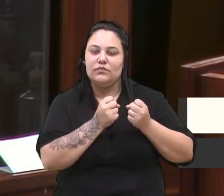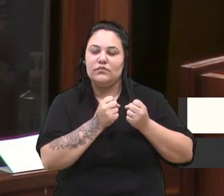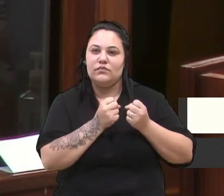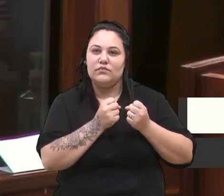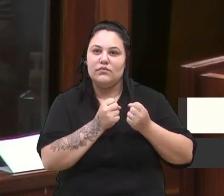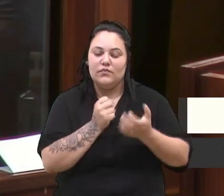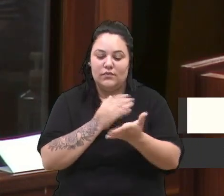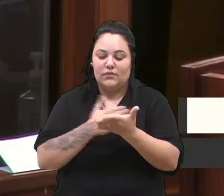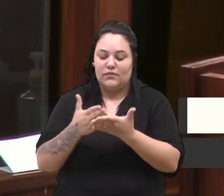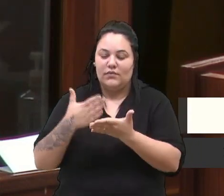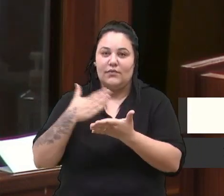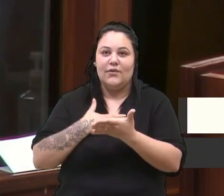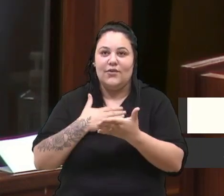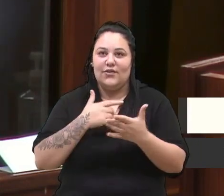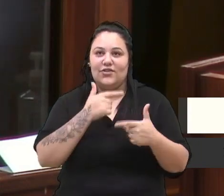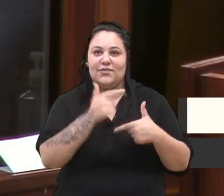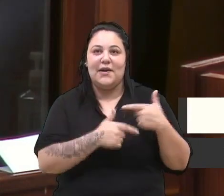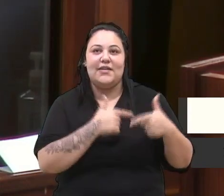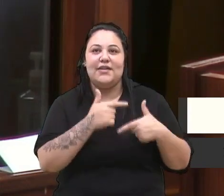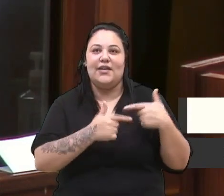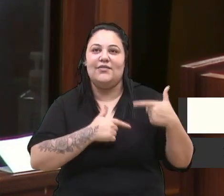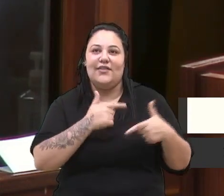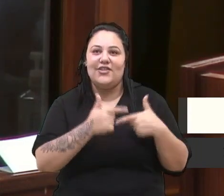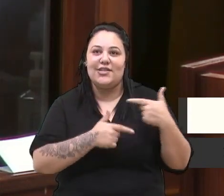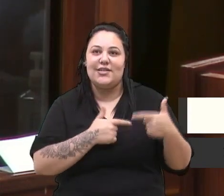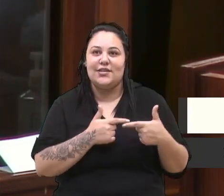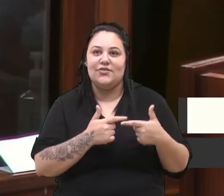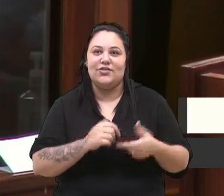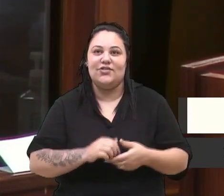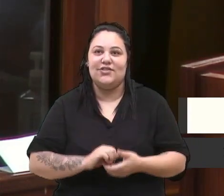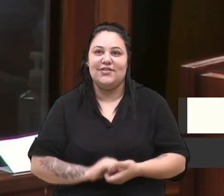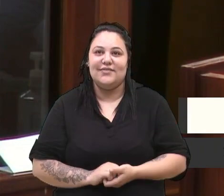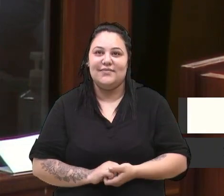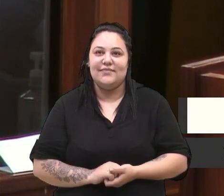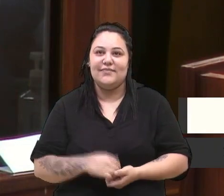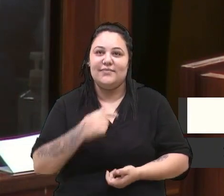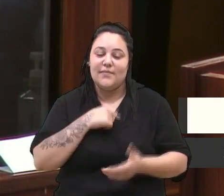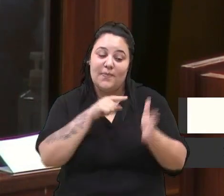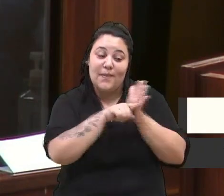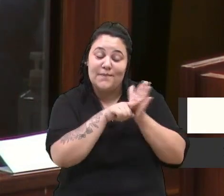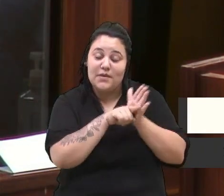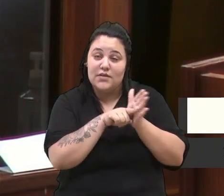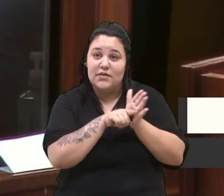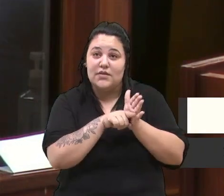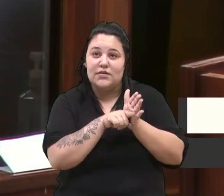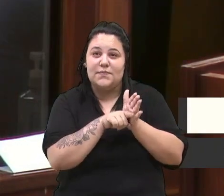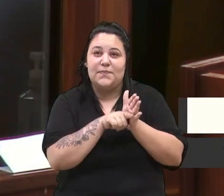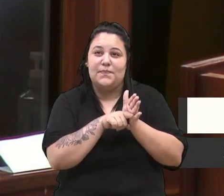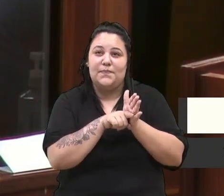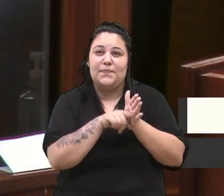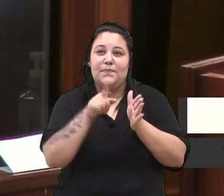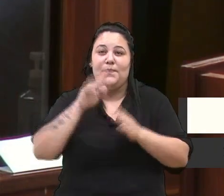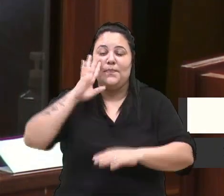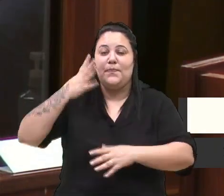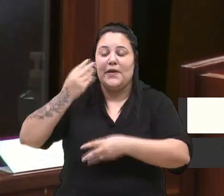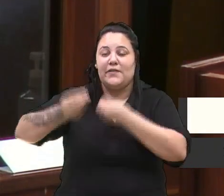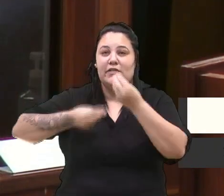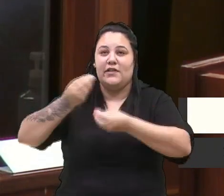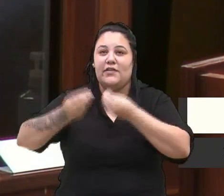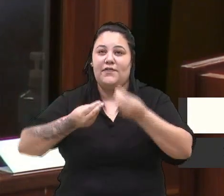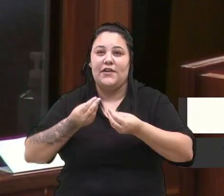do meu trabalho aqui, venho trazendo, lutando, buscando, pesquisando e trazendo sempre soluções para o